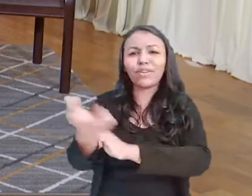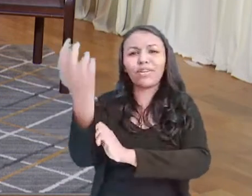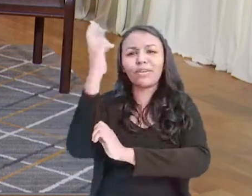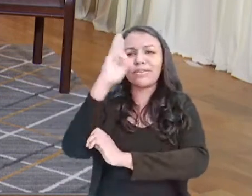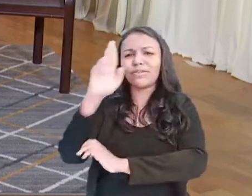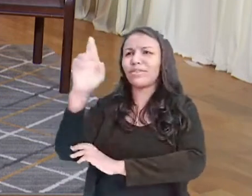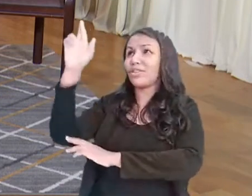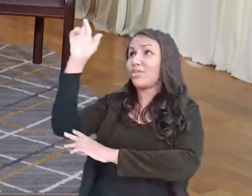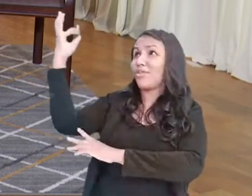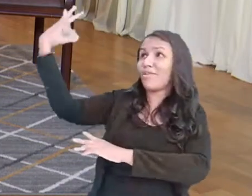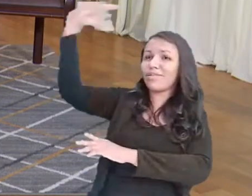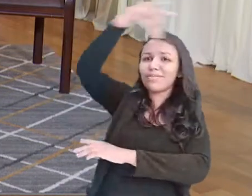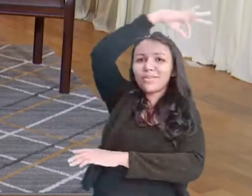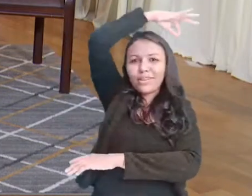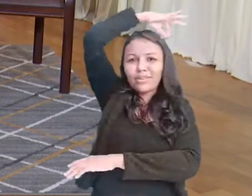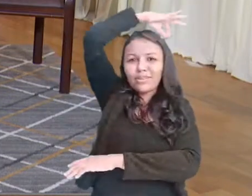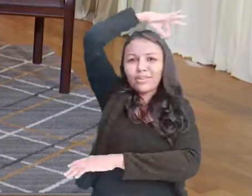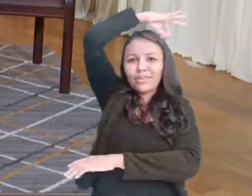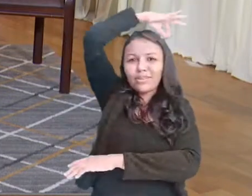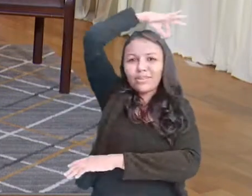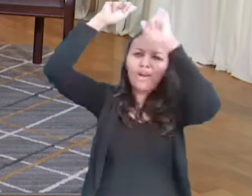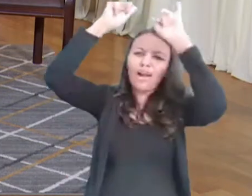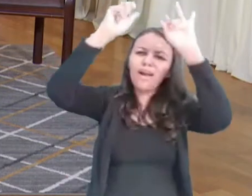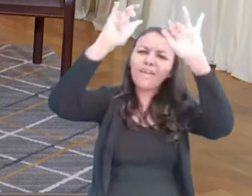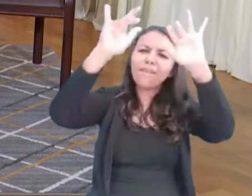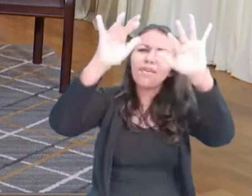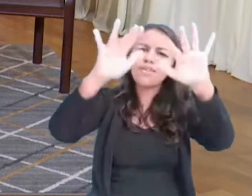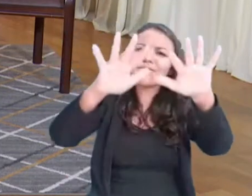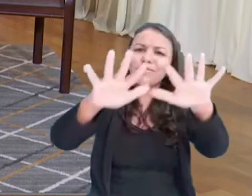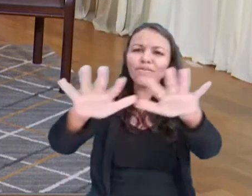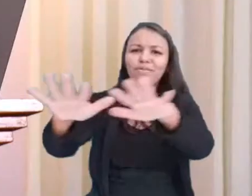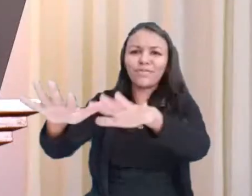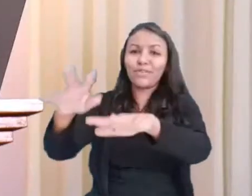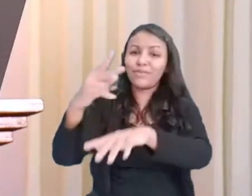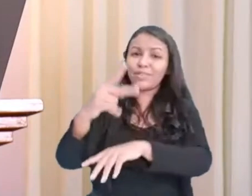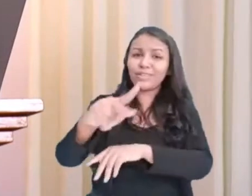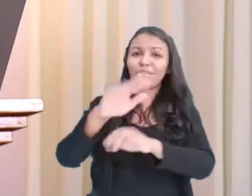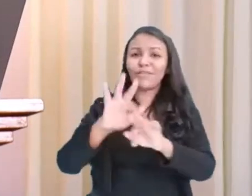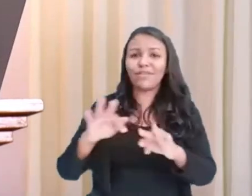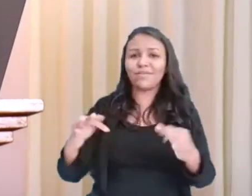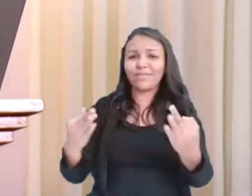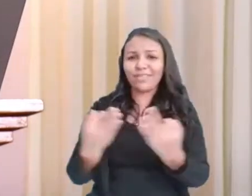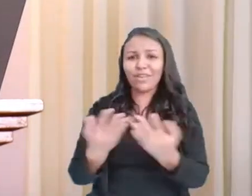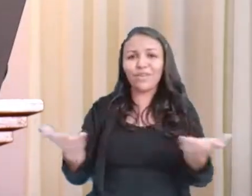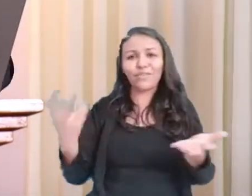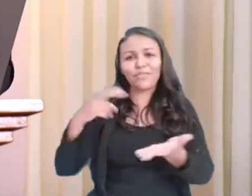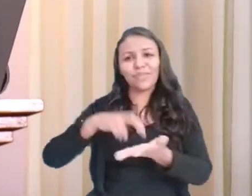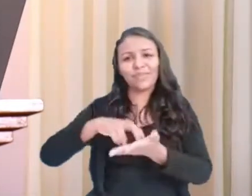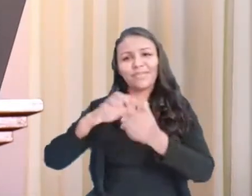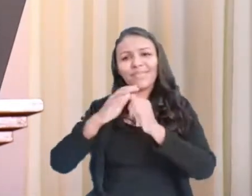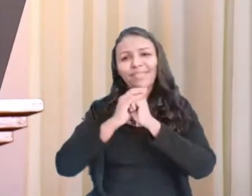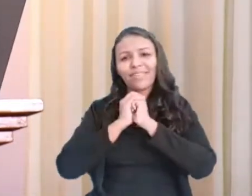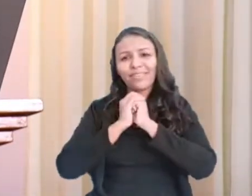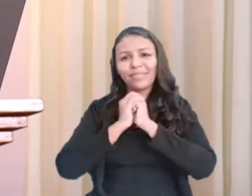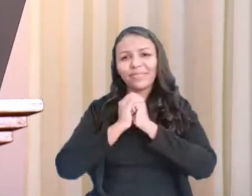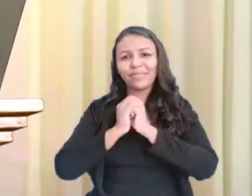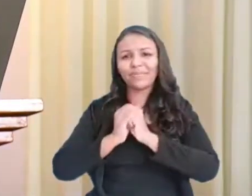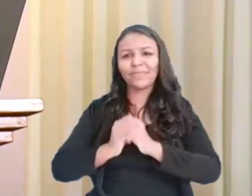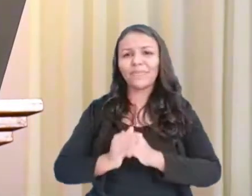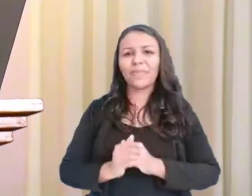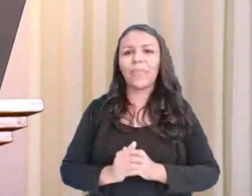Espírito, abençoe ricamente a você e sua família nesta manhã. Amém. Bom, hoje nós